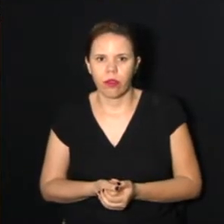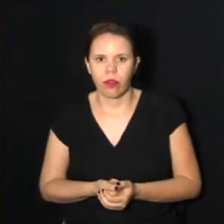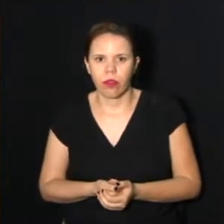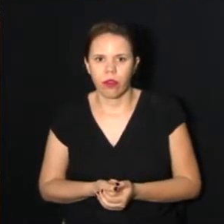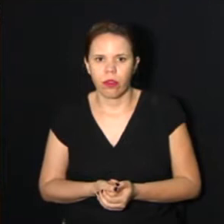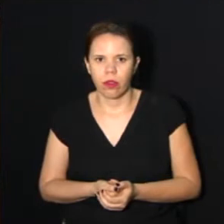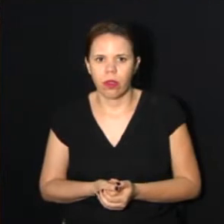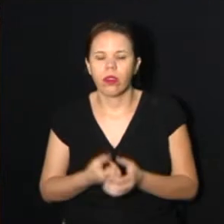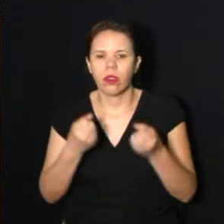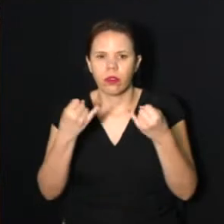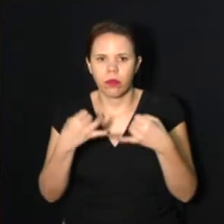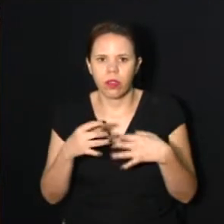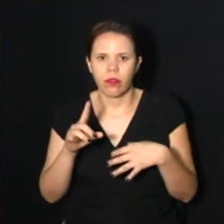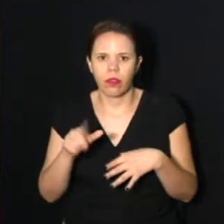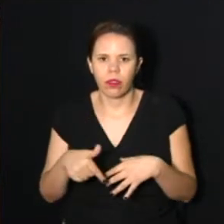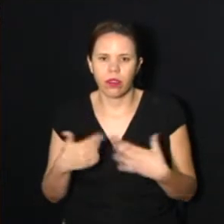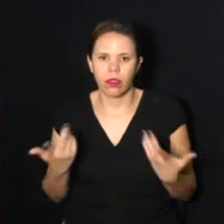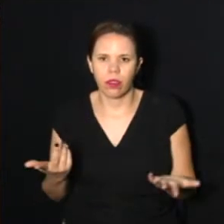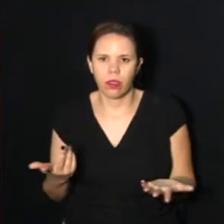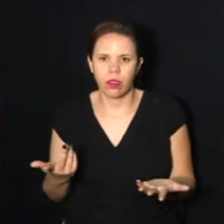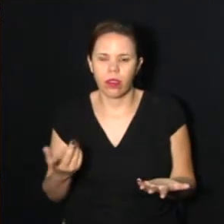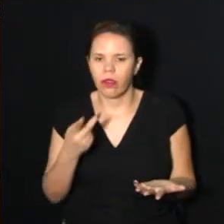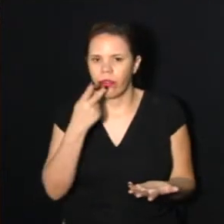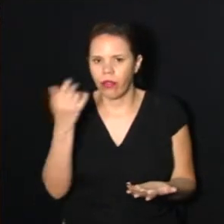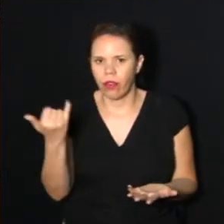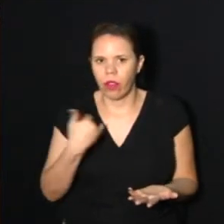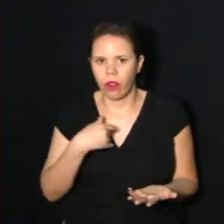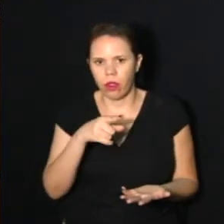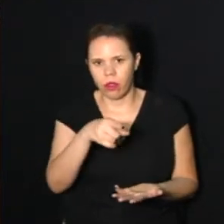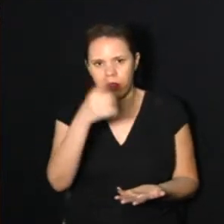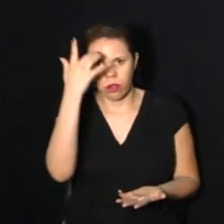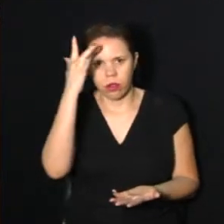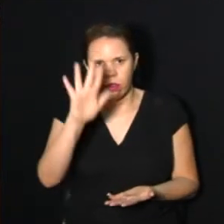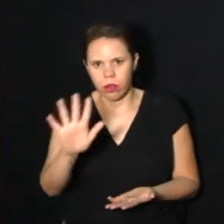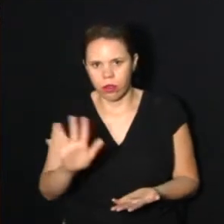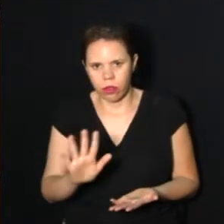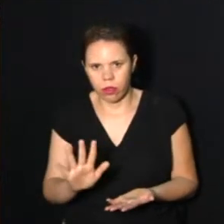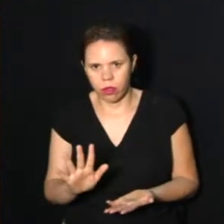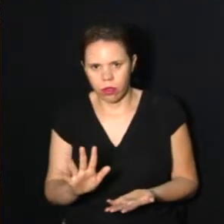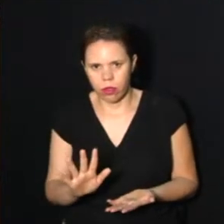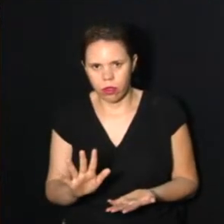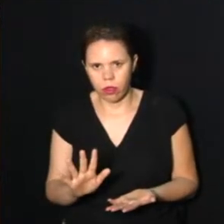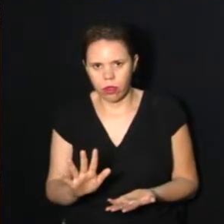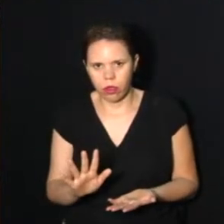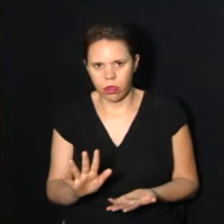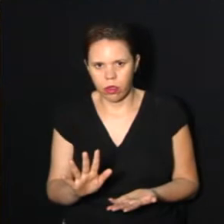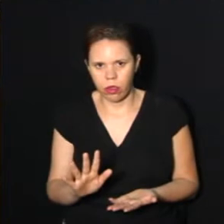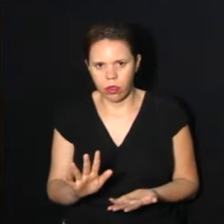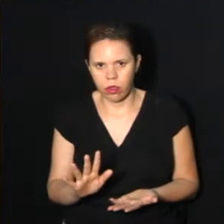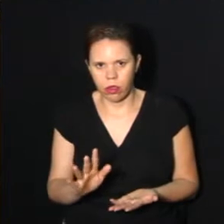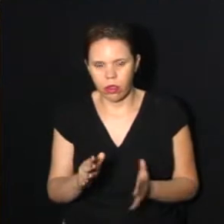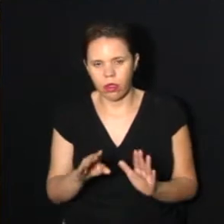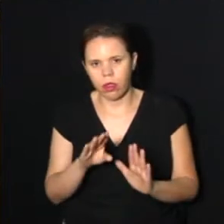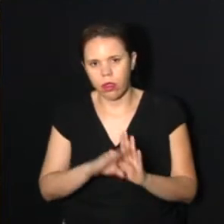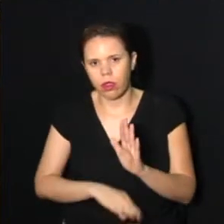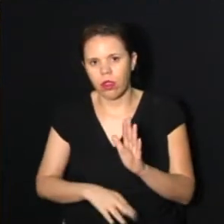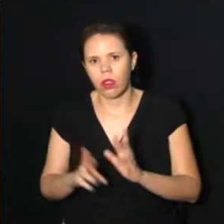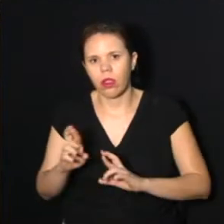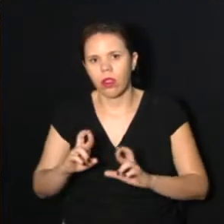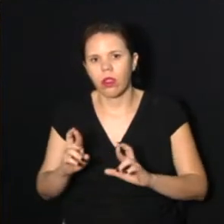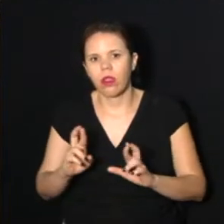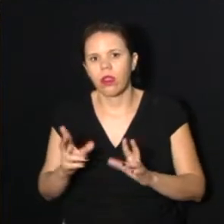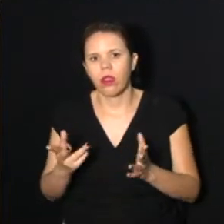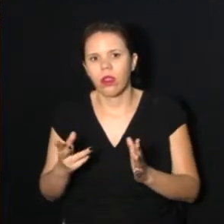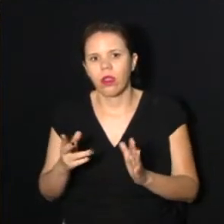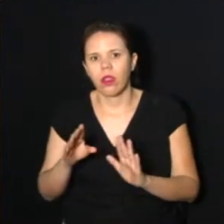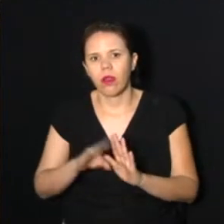a justificativa. Mudou a justificativa. Ele acabou de nos passar. O senhor também não sabia? Entendi. Nem o senhor sabia? É que está no extra-pauta, né, senhor presidente? Mas, se tivesse na pauta...